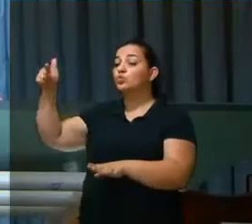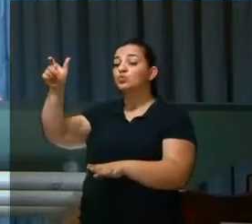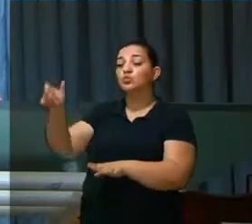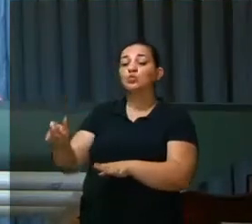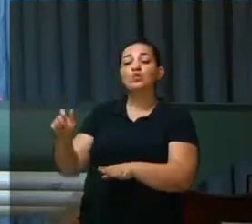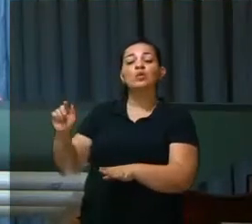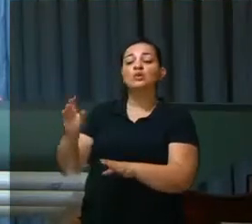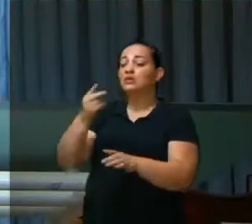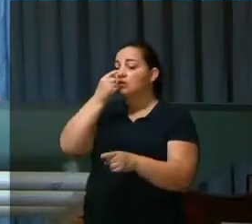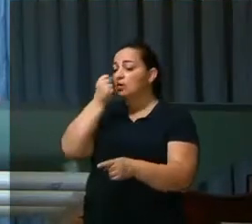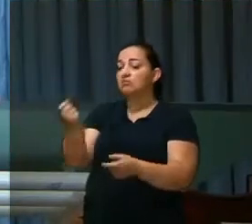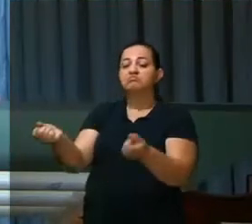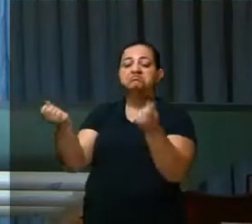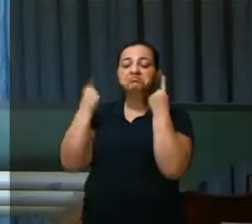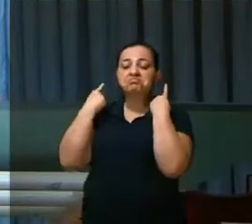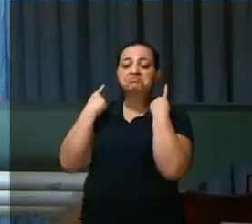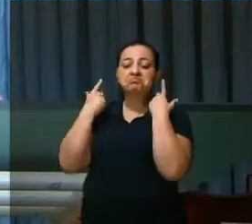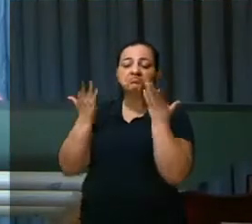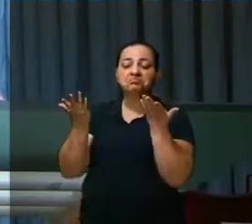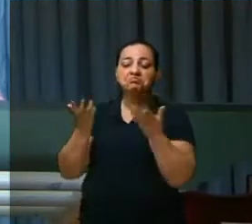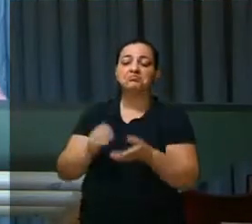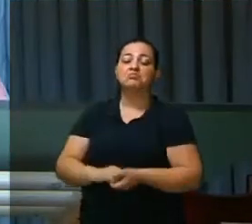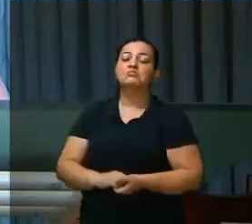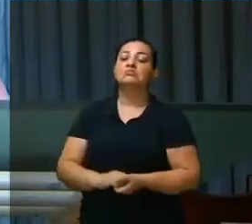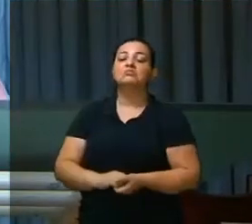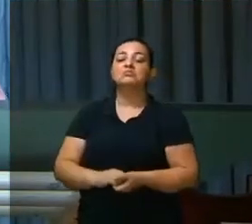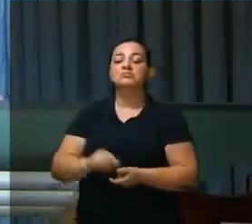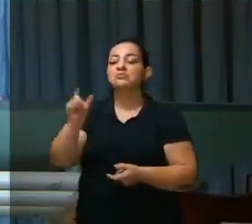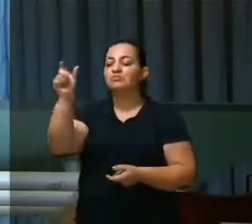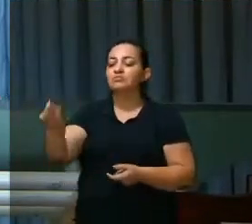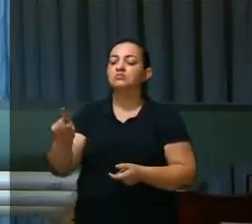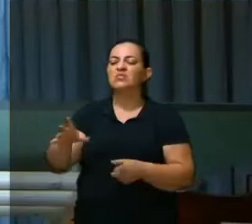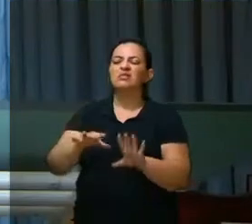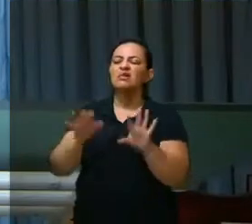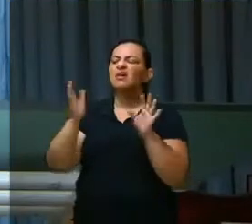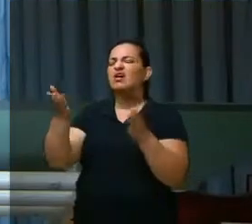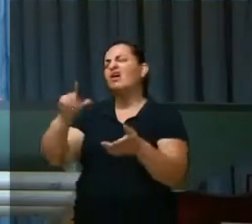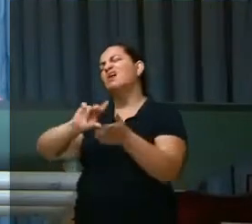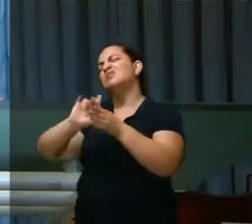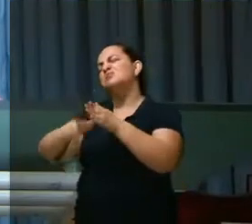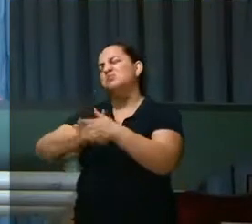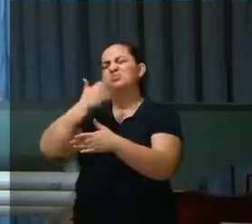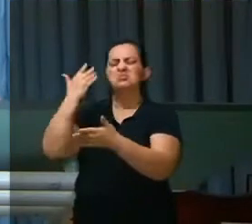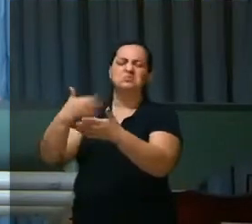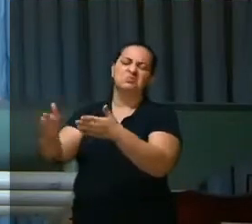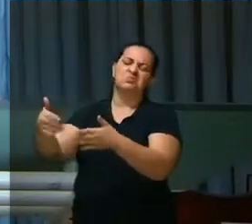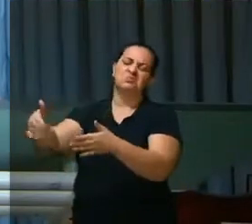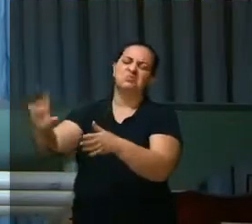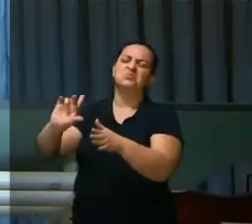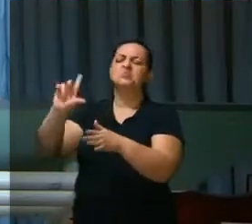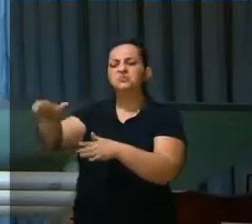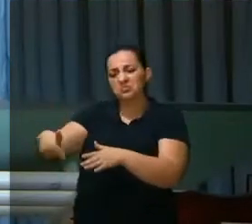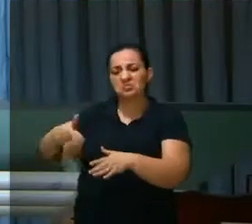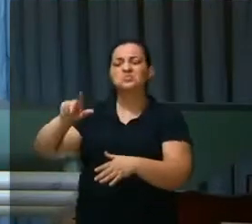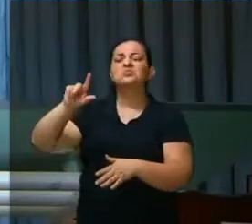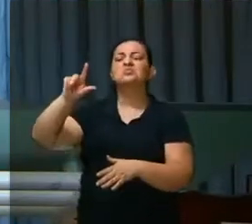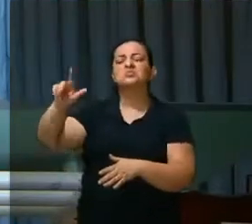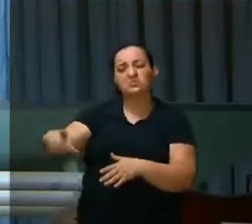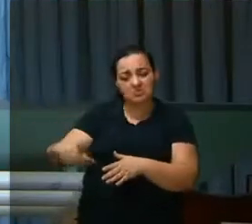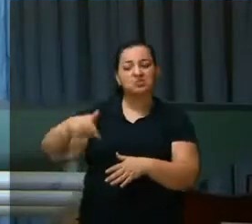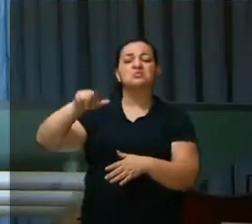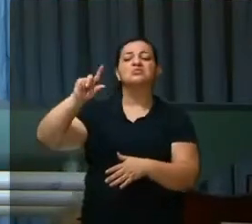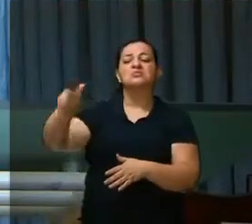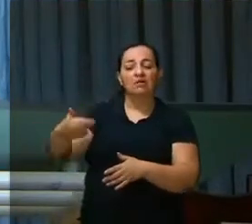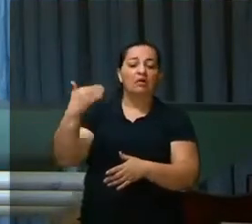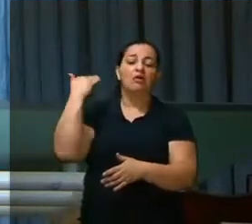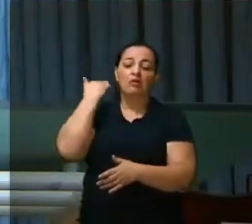não iria tomar essa posição aquele que ia deixar para depois para depois para